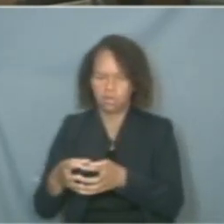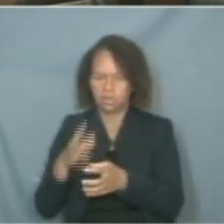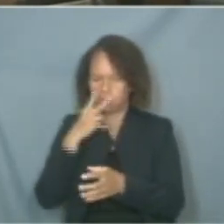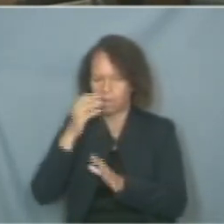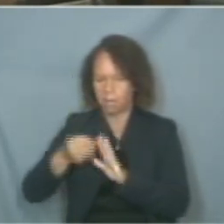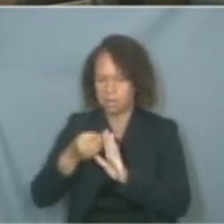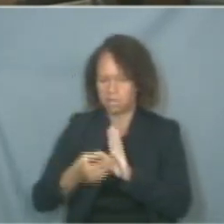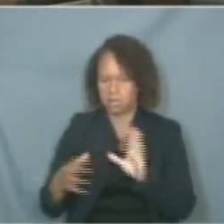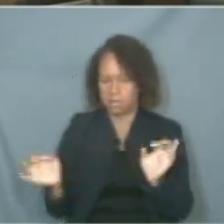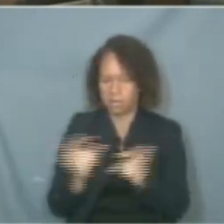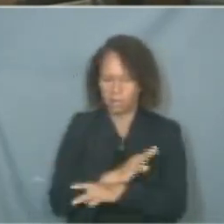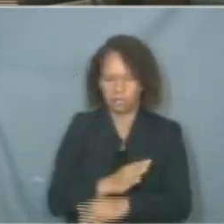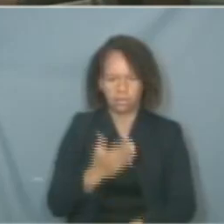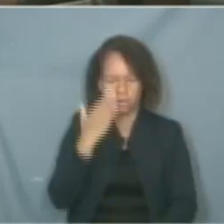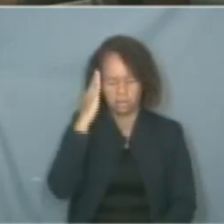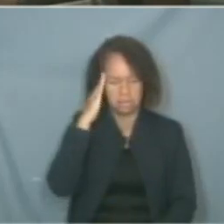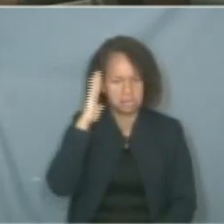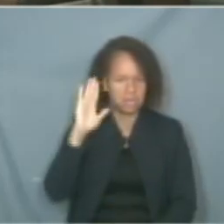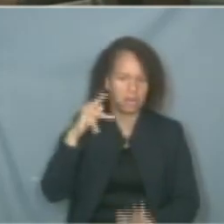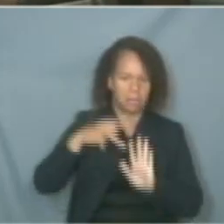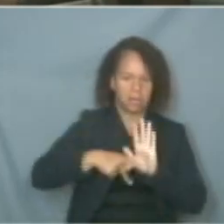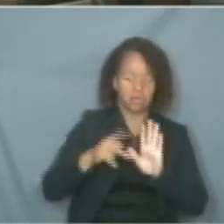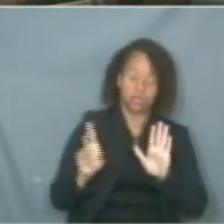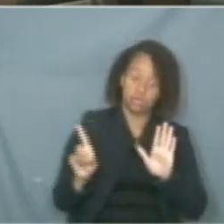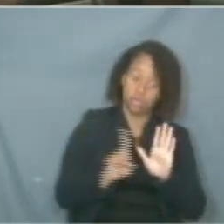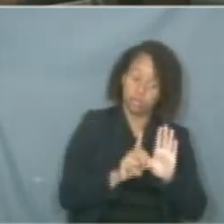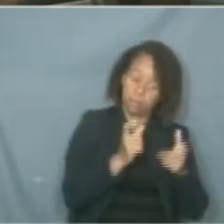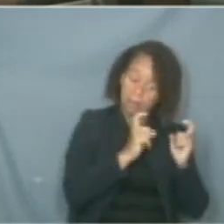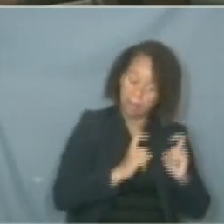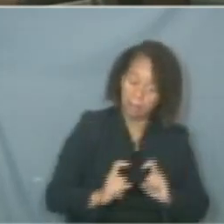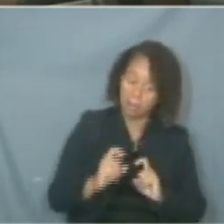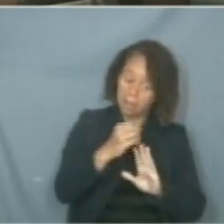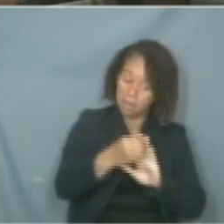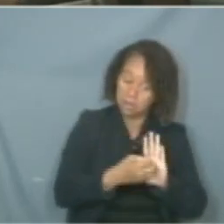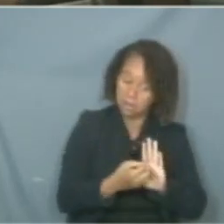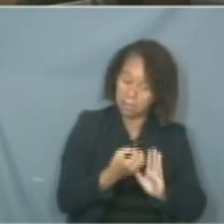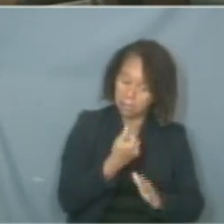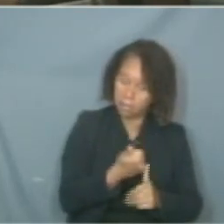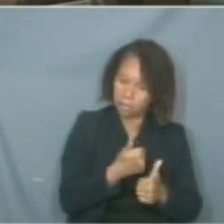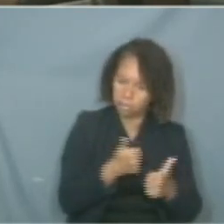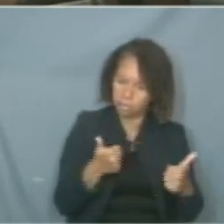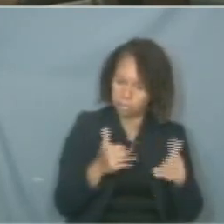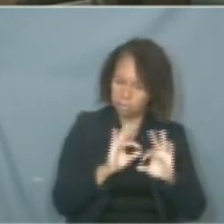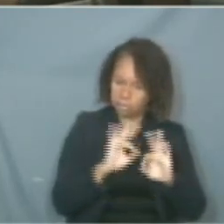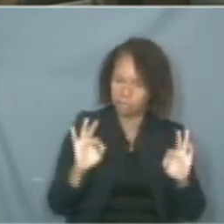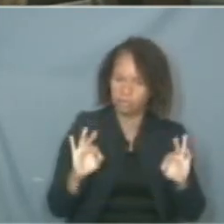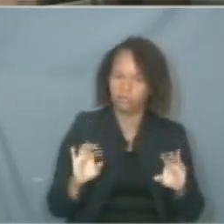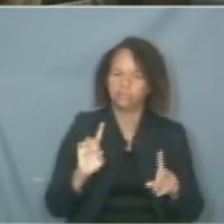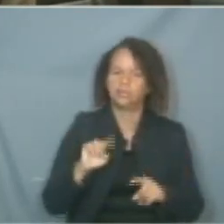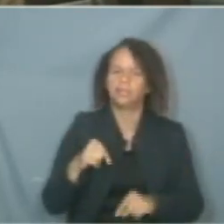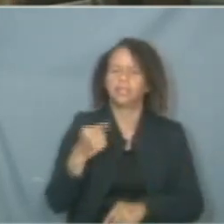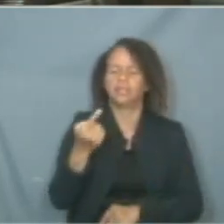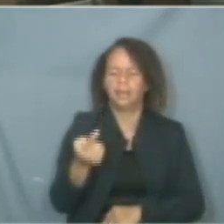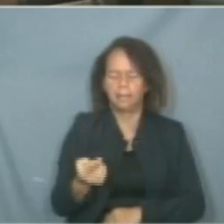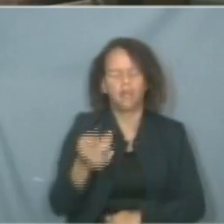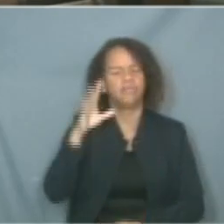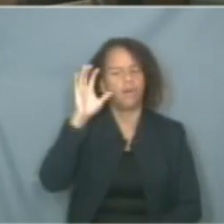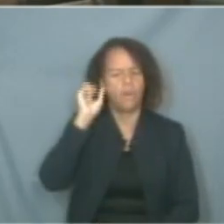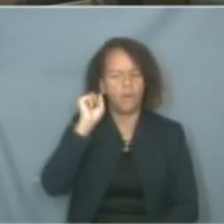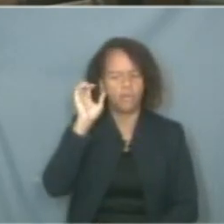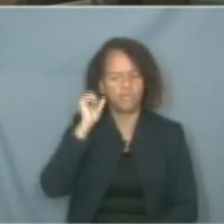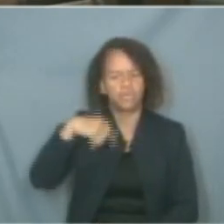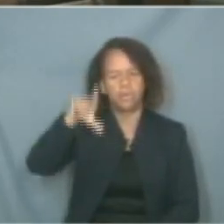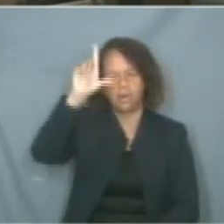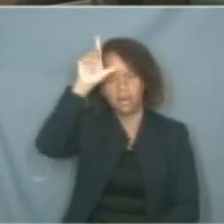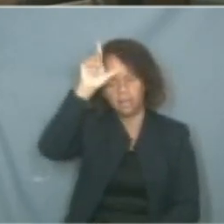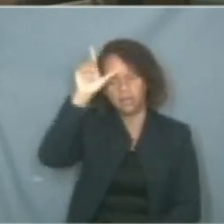parecer pronto. Que eu saiba, o projeto só chega na comissão para ser discutido com o parecer pronto. Todo ele. Depois a gente vai ouvir ali, o líder